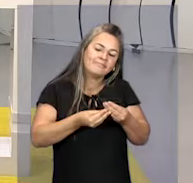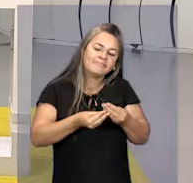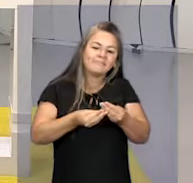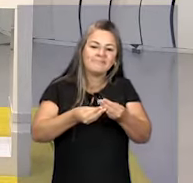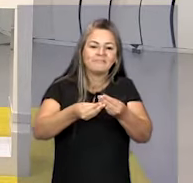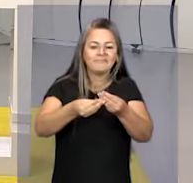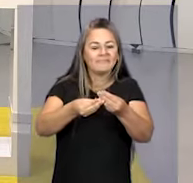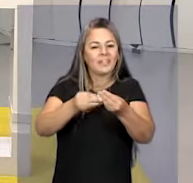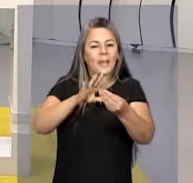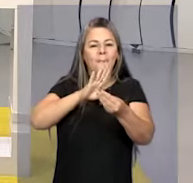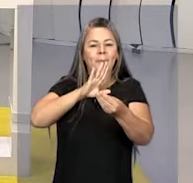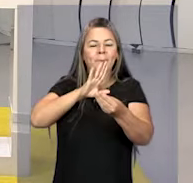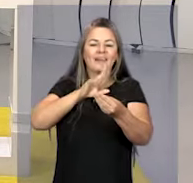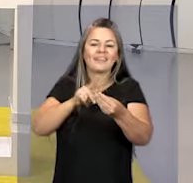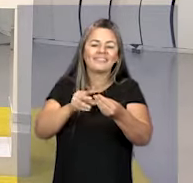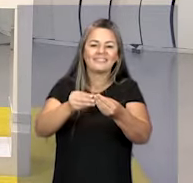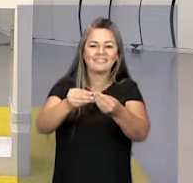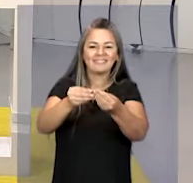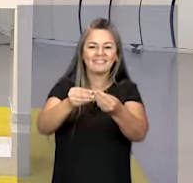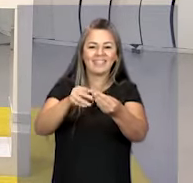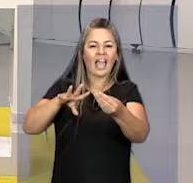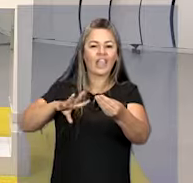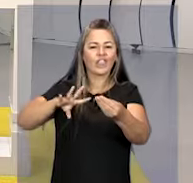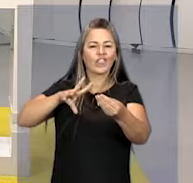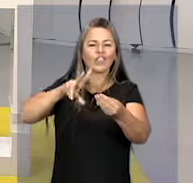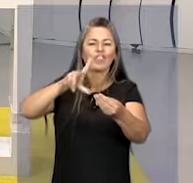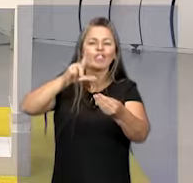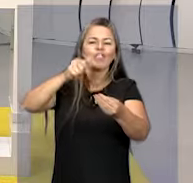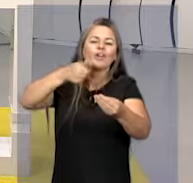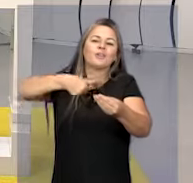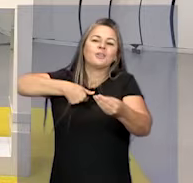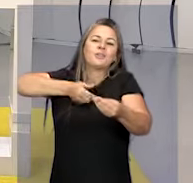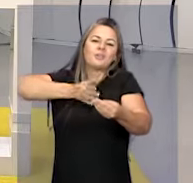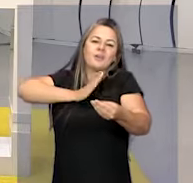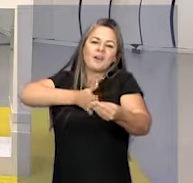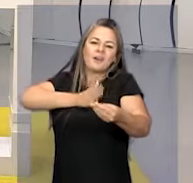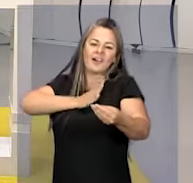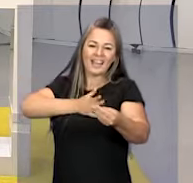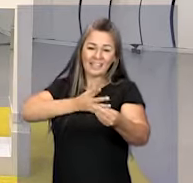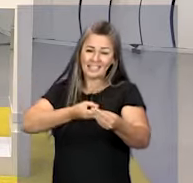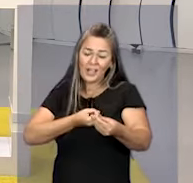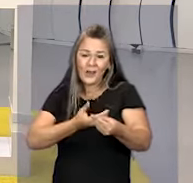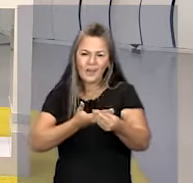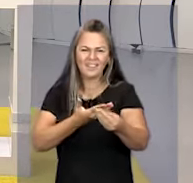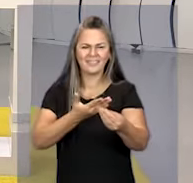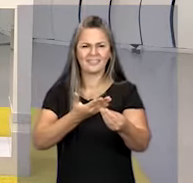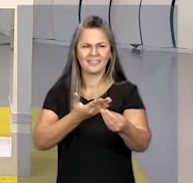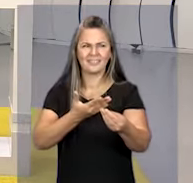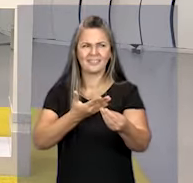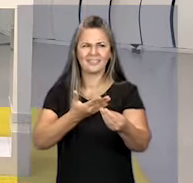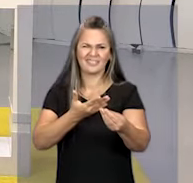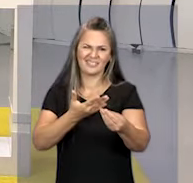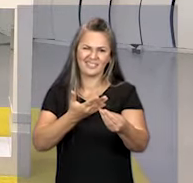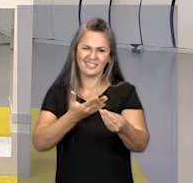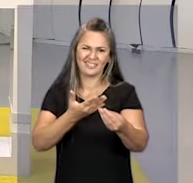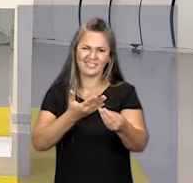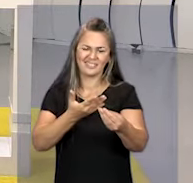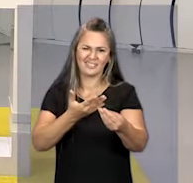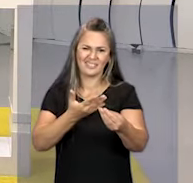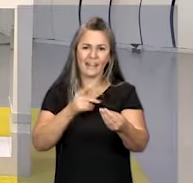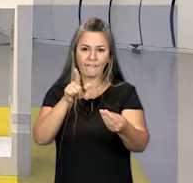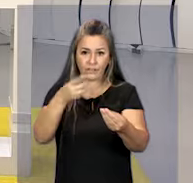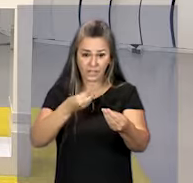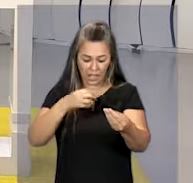assim, mamãe, esse presente é de todo o meu coração. Tá, mas ela sabe que não é o